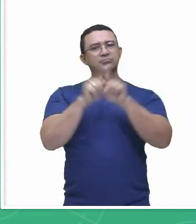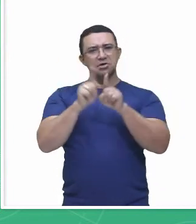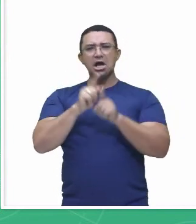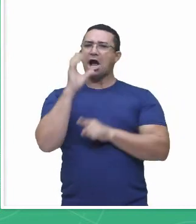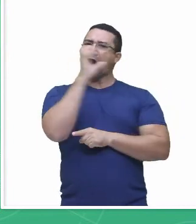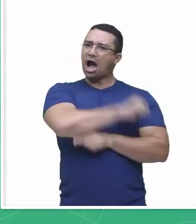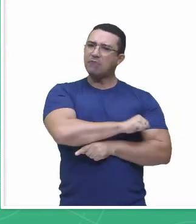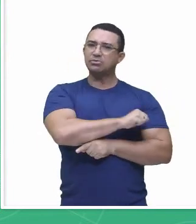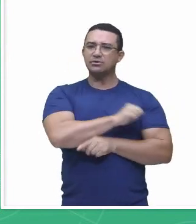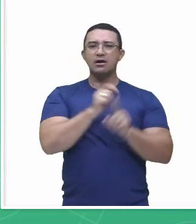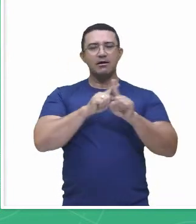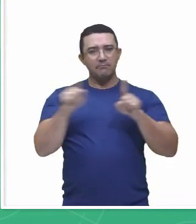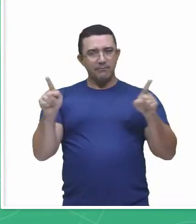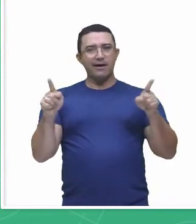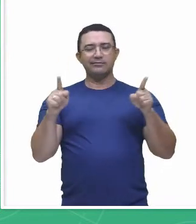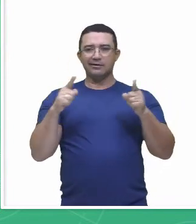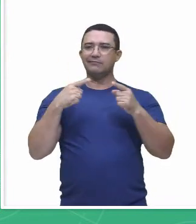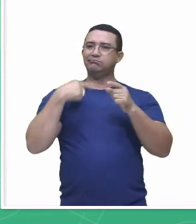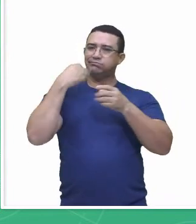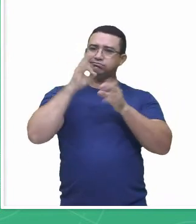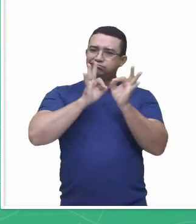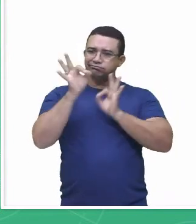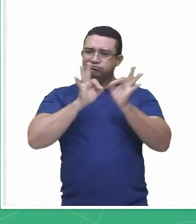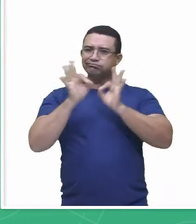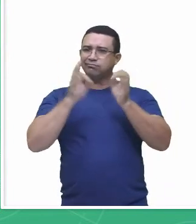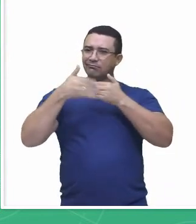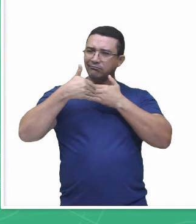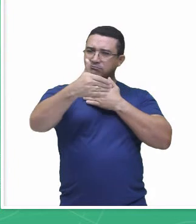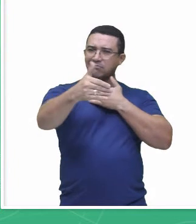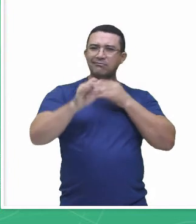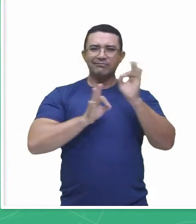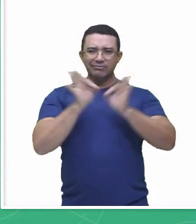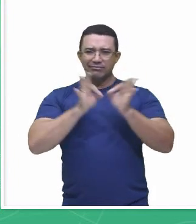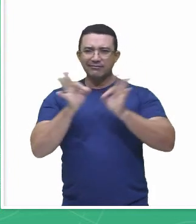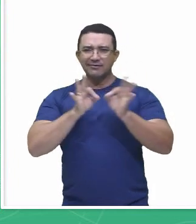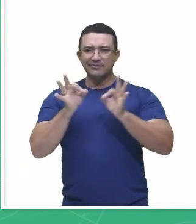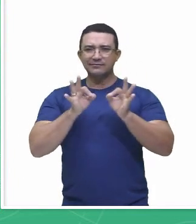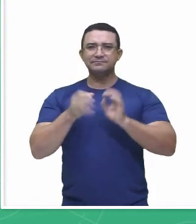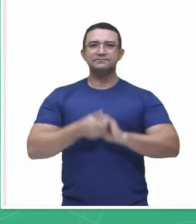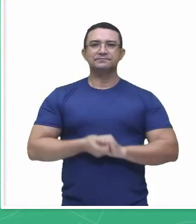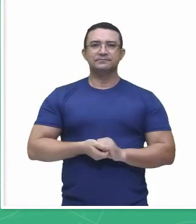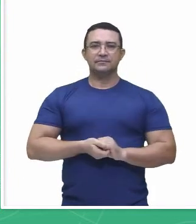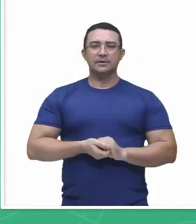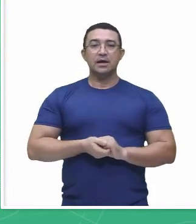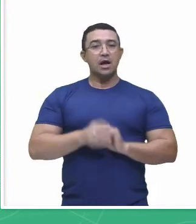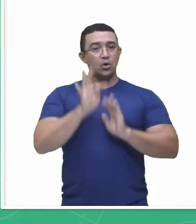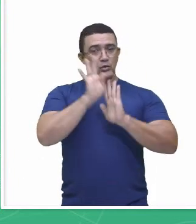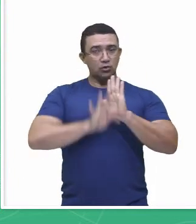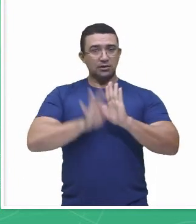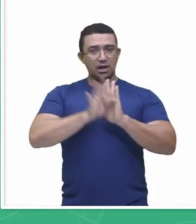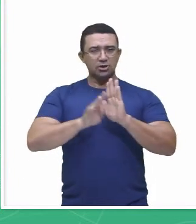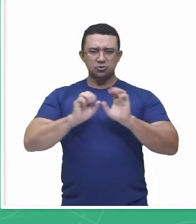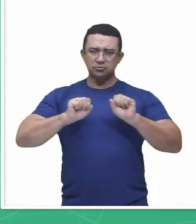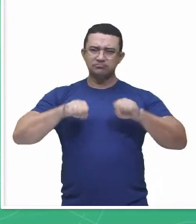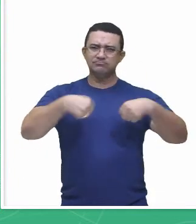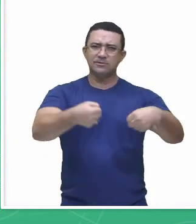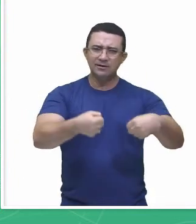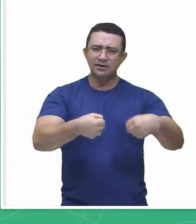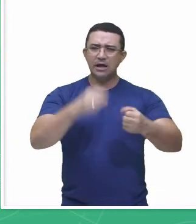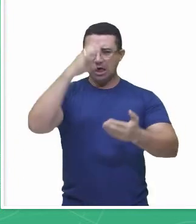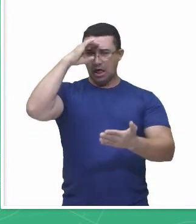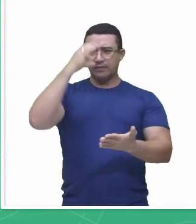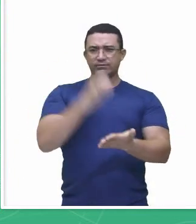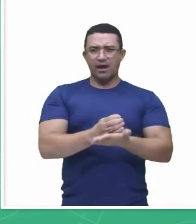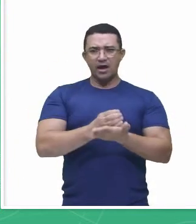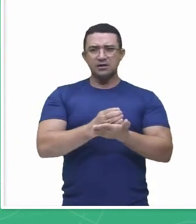ano inteiro de divertida preparação. Então, sobre esse texto, a gente perguntou o seguinte: o texto defende a tese de quê? Então, a gente